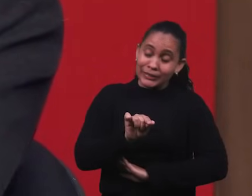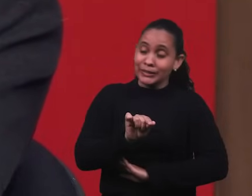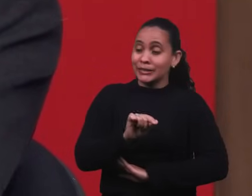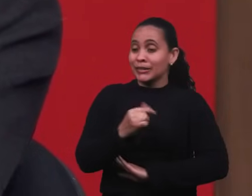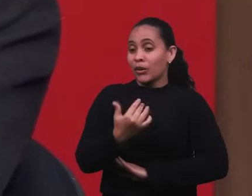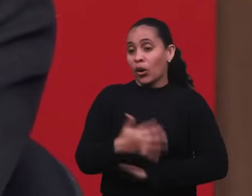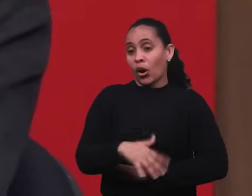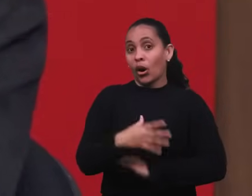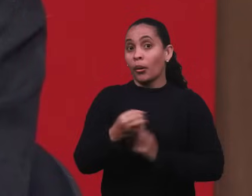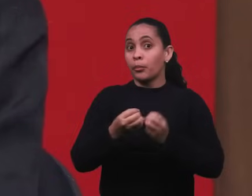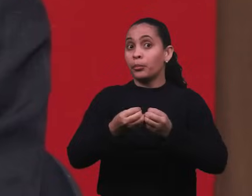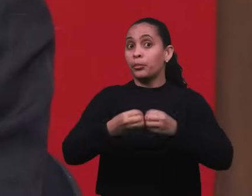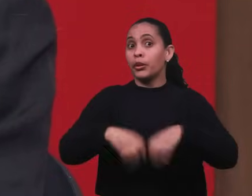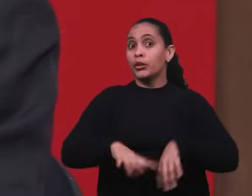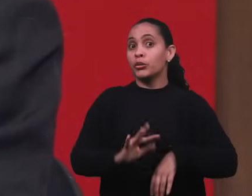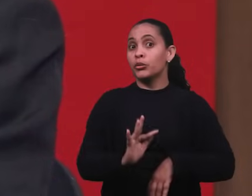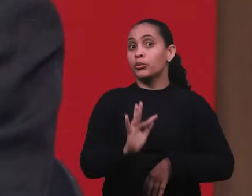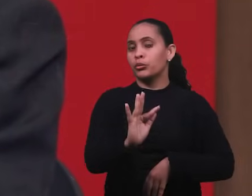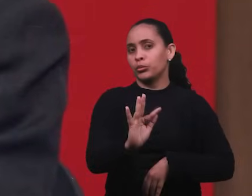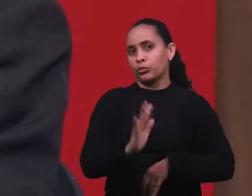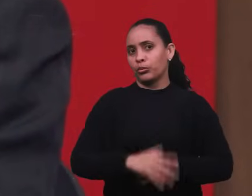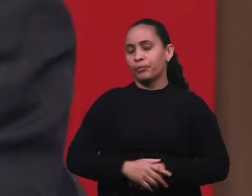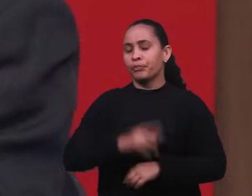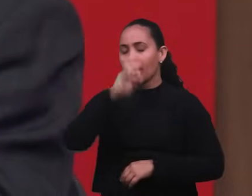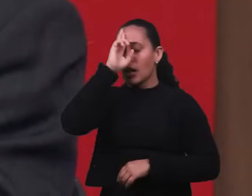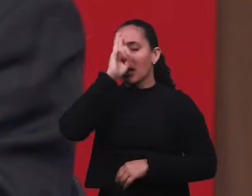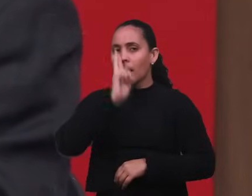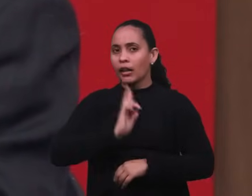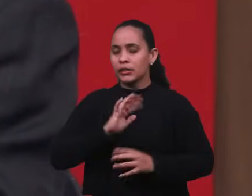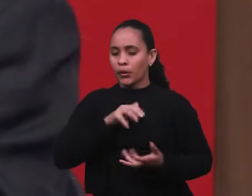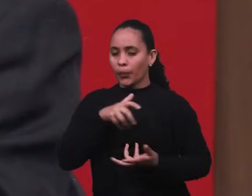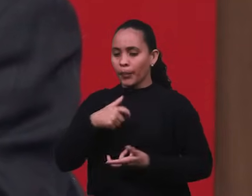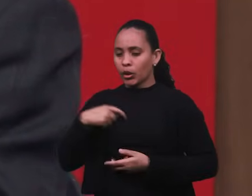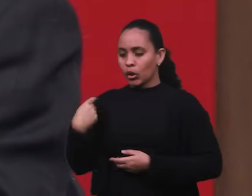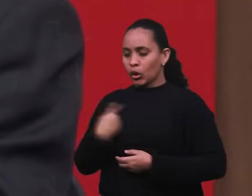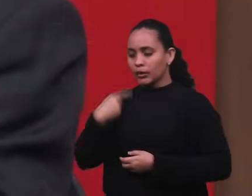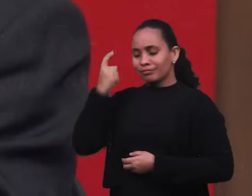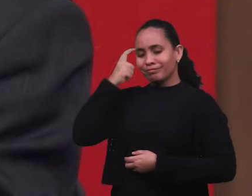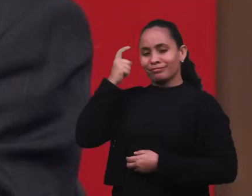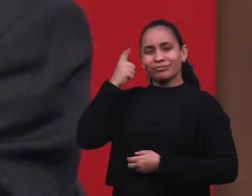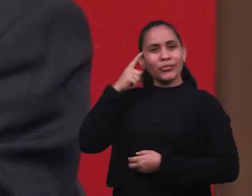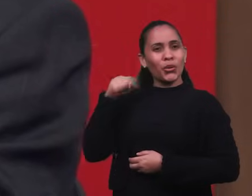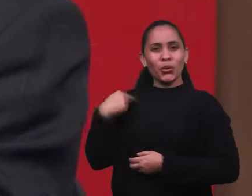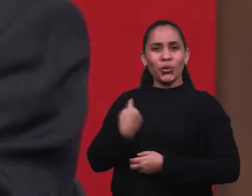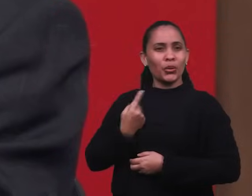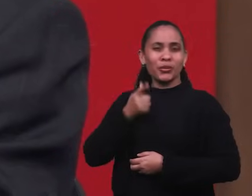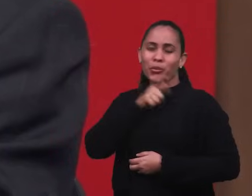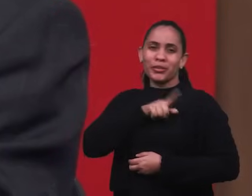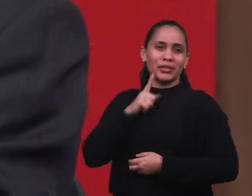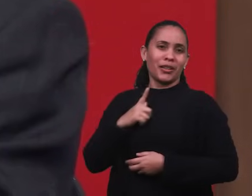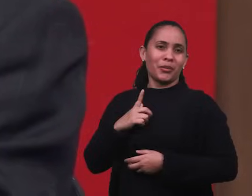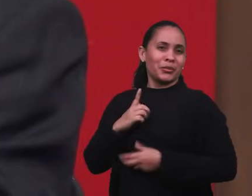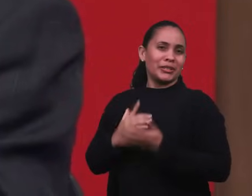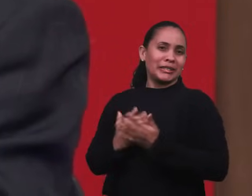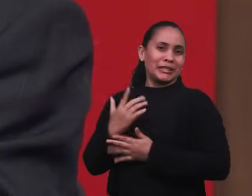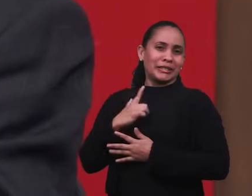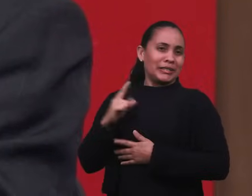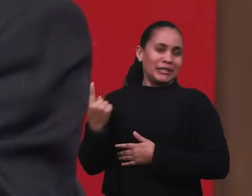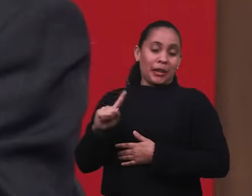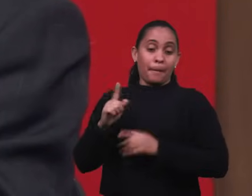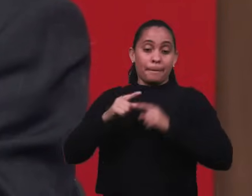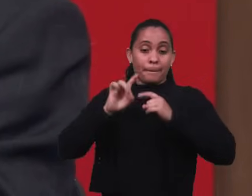ciência que, pela razão humana, pelo nosso intelecto, pela nossa condição, nós não conseguimos alcançar, mas somente